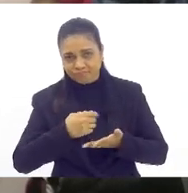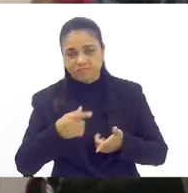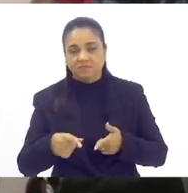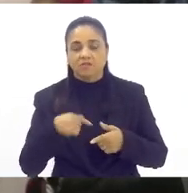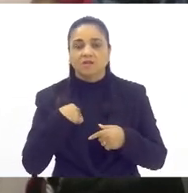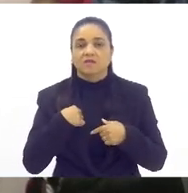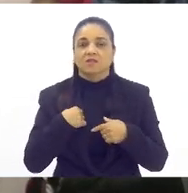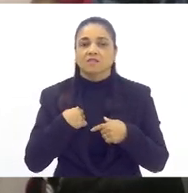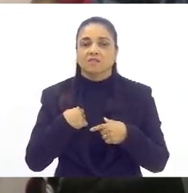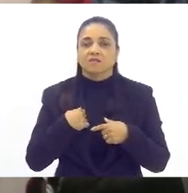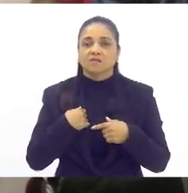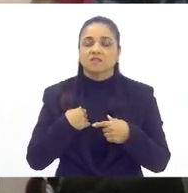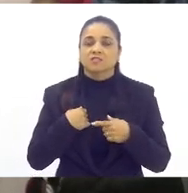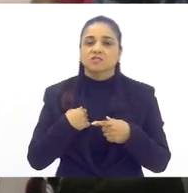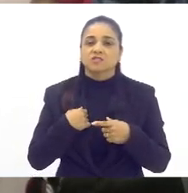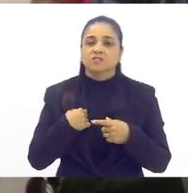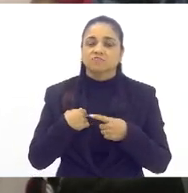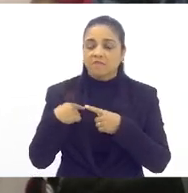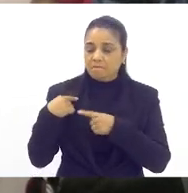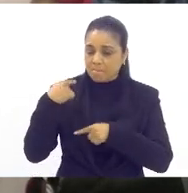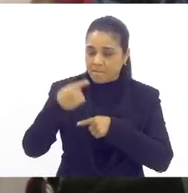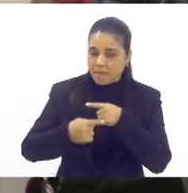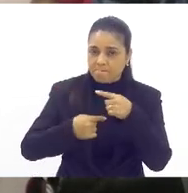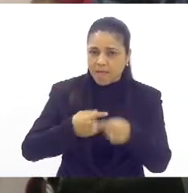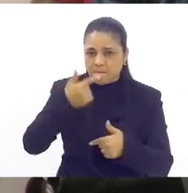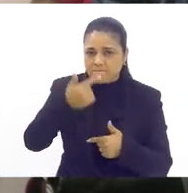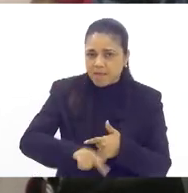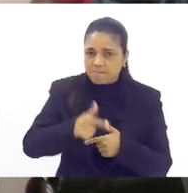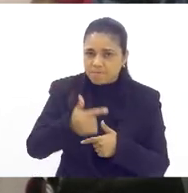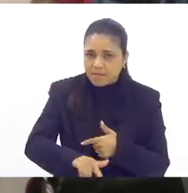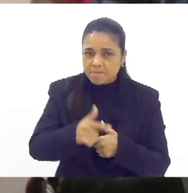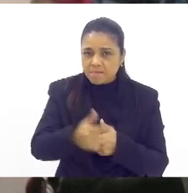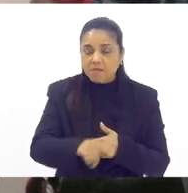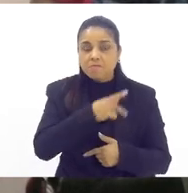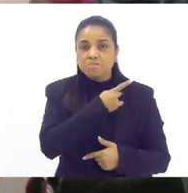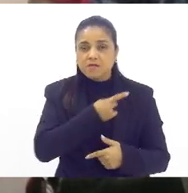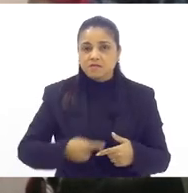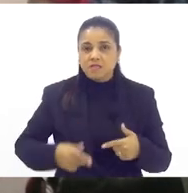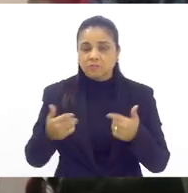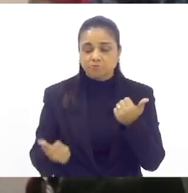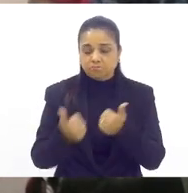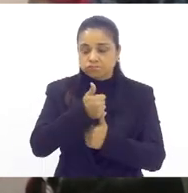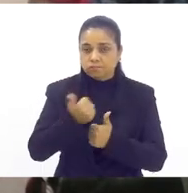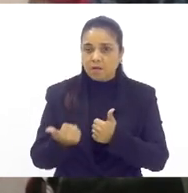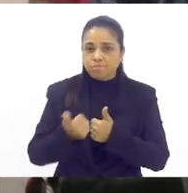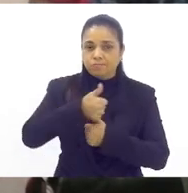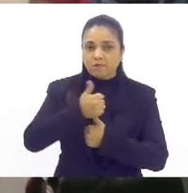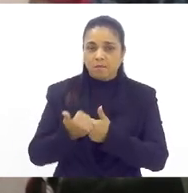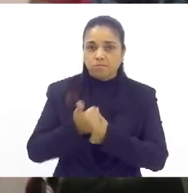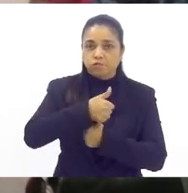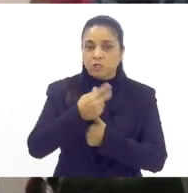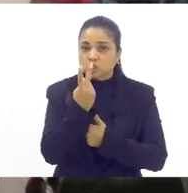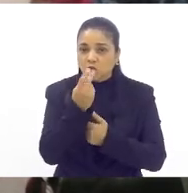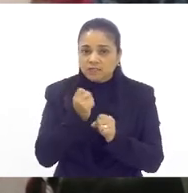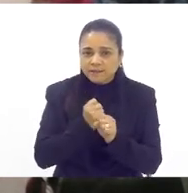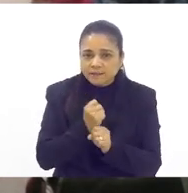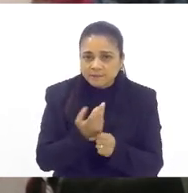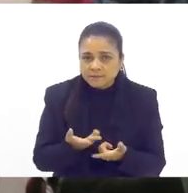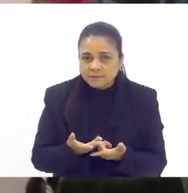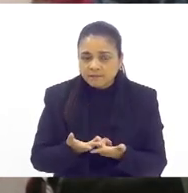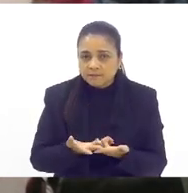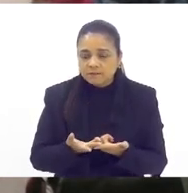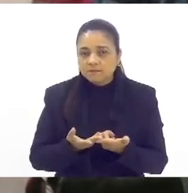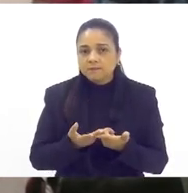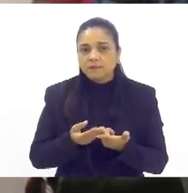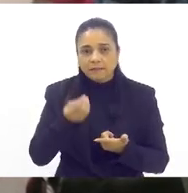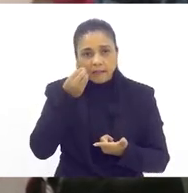sucessão incrível sucesso de presidente que nós tivemos nos últimos anos e continuamos